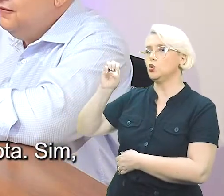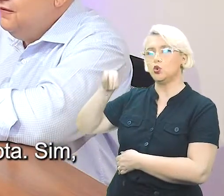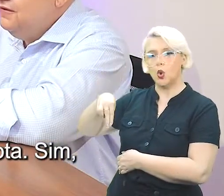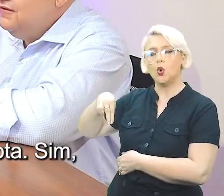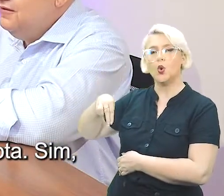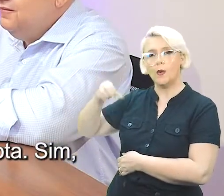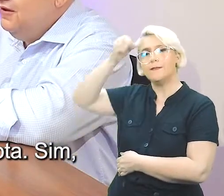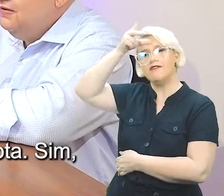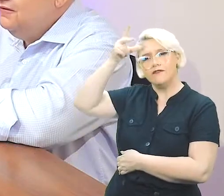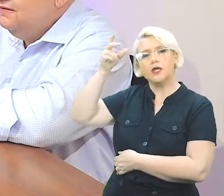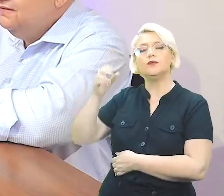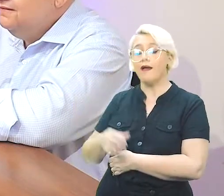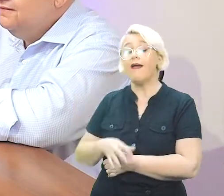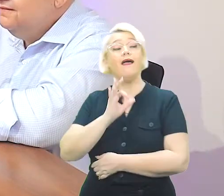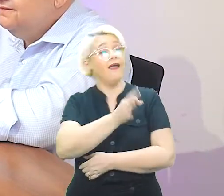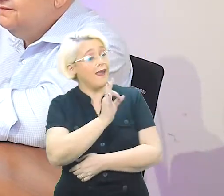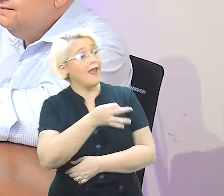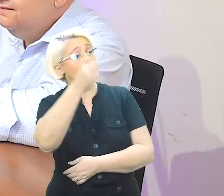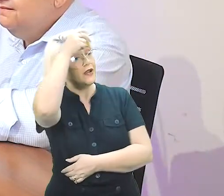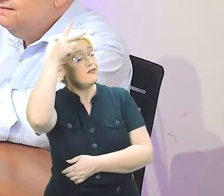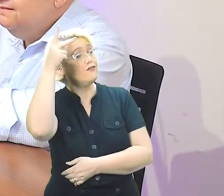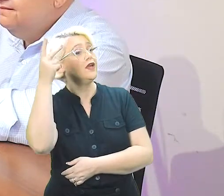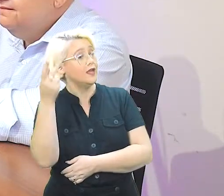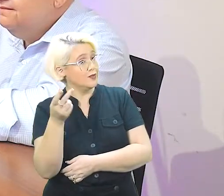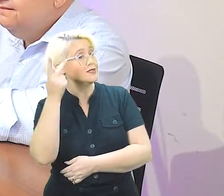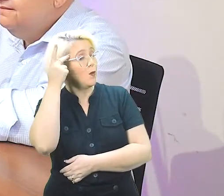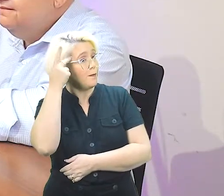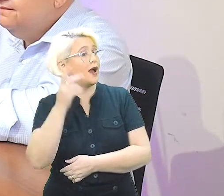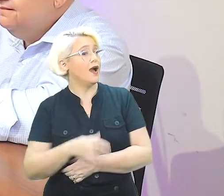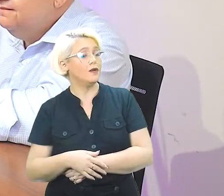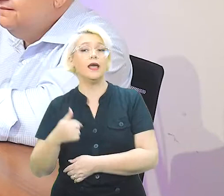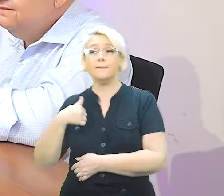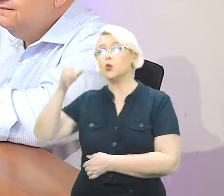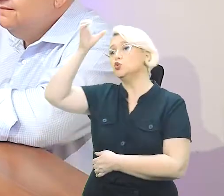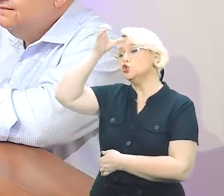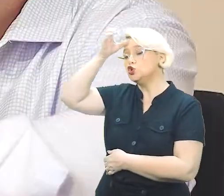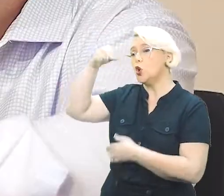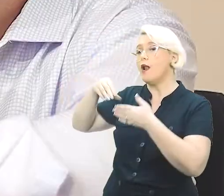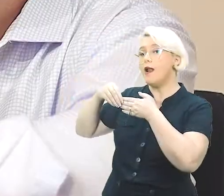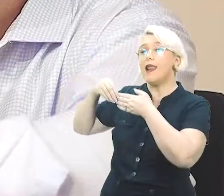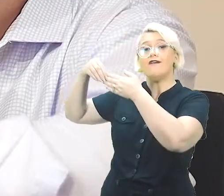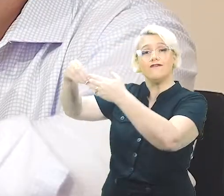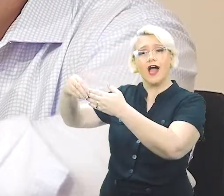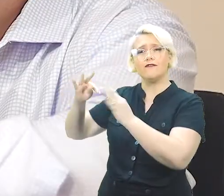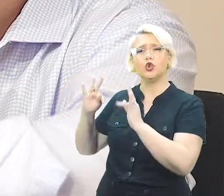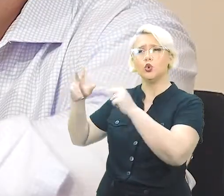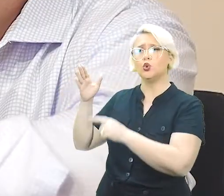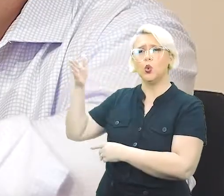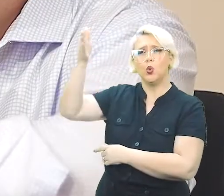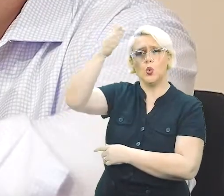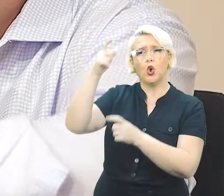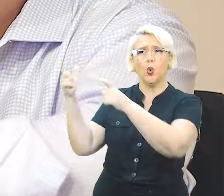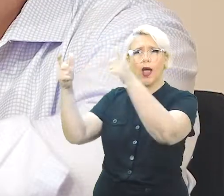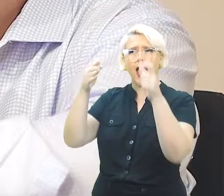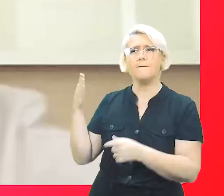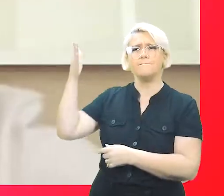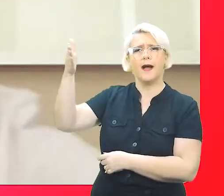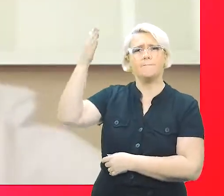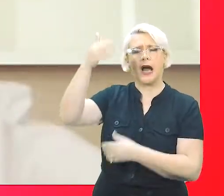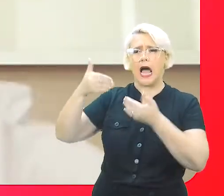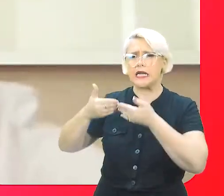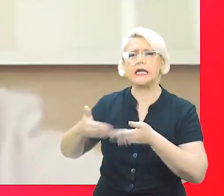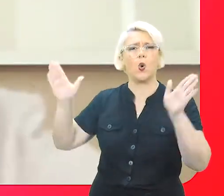Sim, prefeito de São Paulo. E o meu tio, ele me levava para toda parte, sabe? Quando